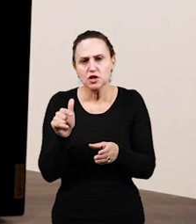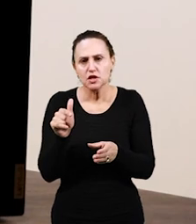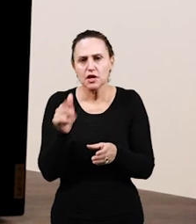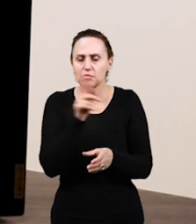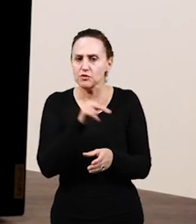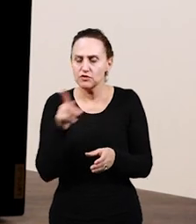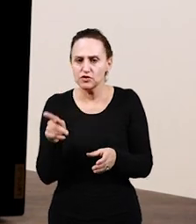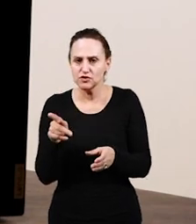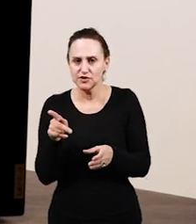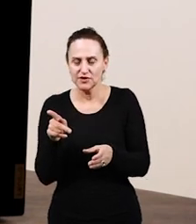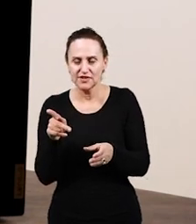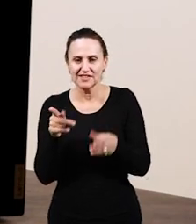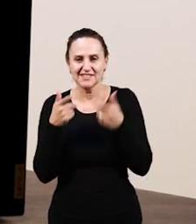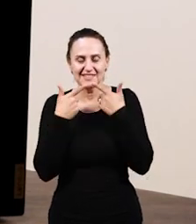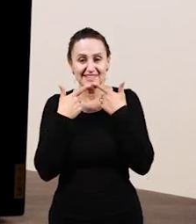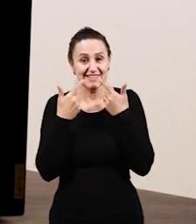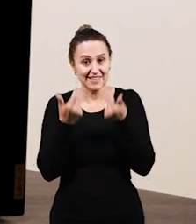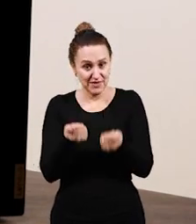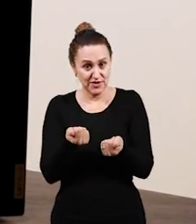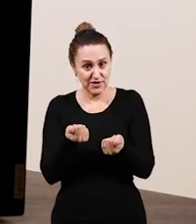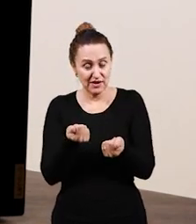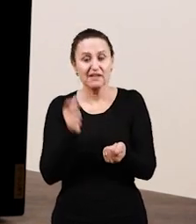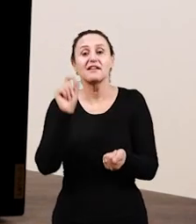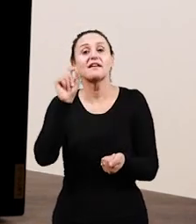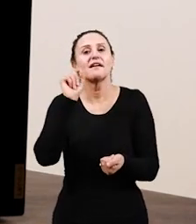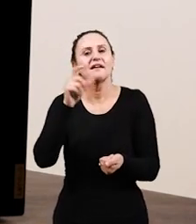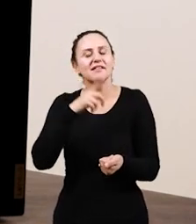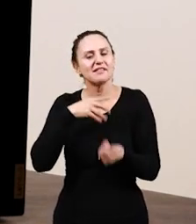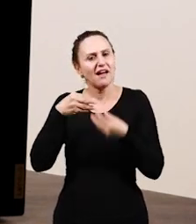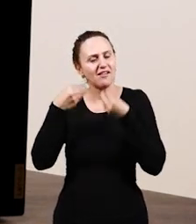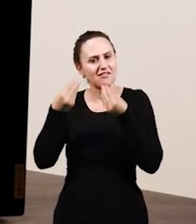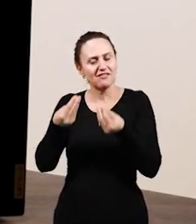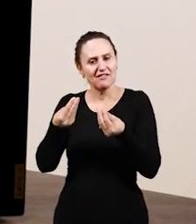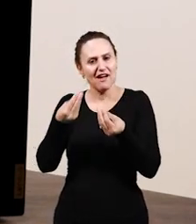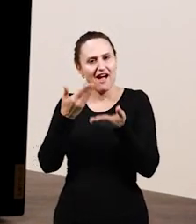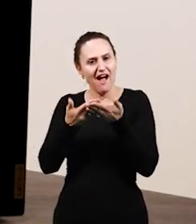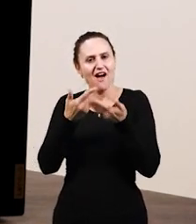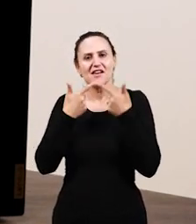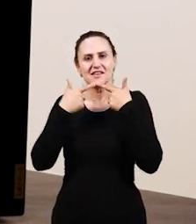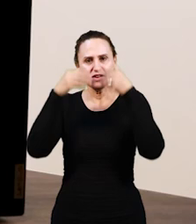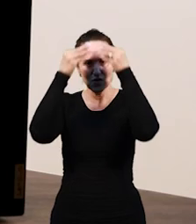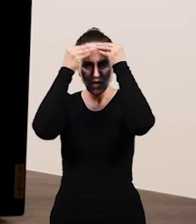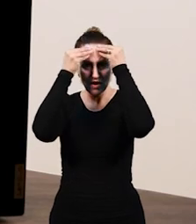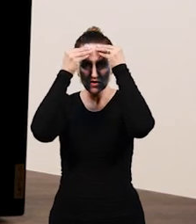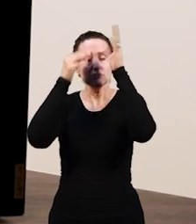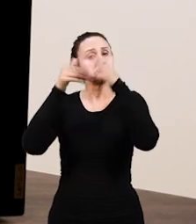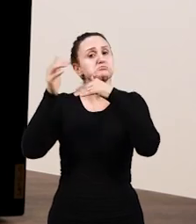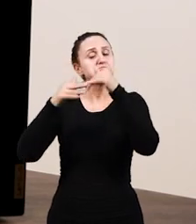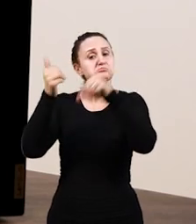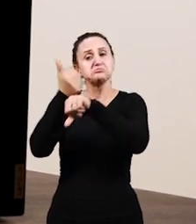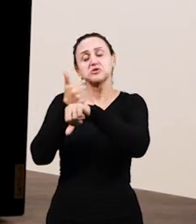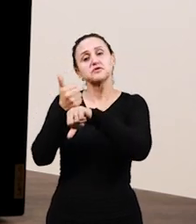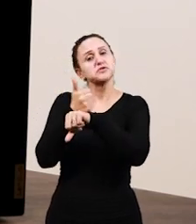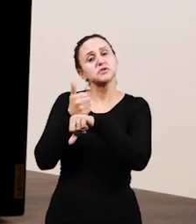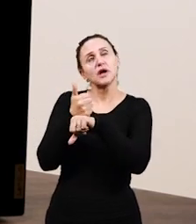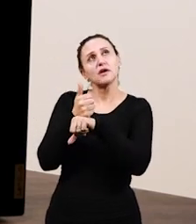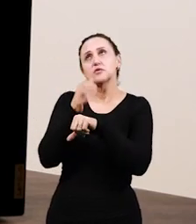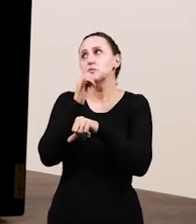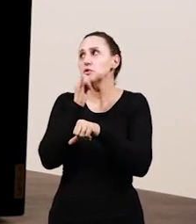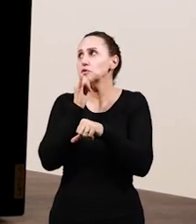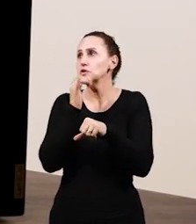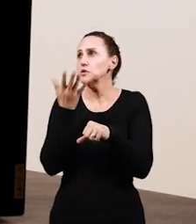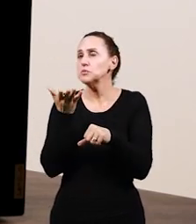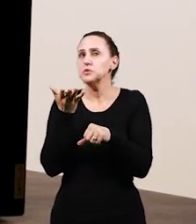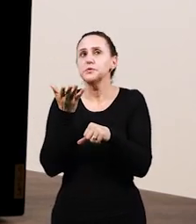de linguística Então quem dava aula de linguagem eram profissionais de outras áreas